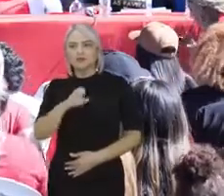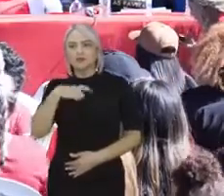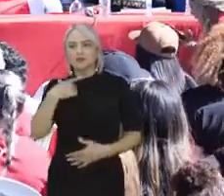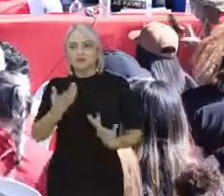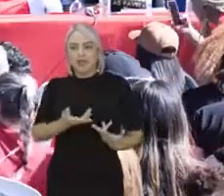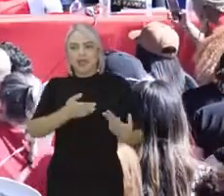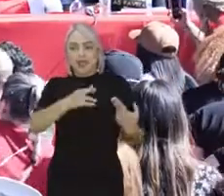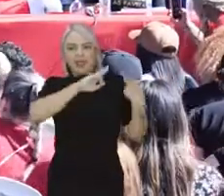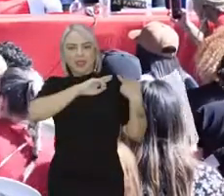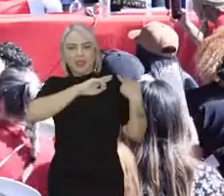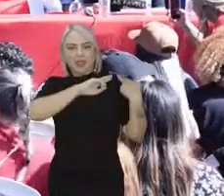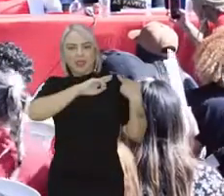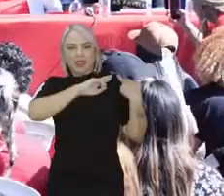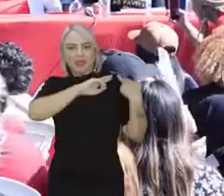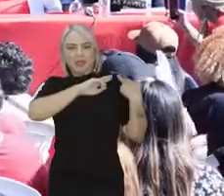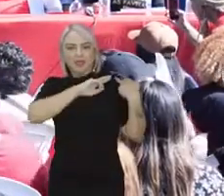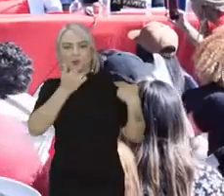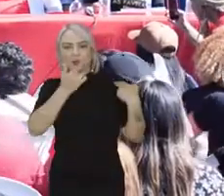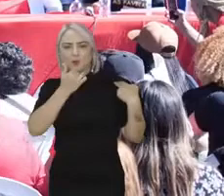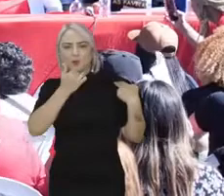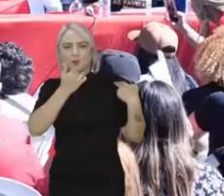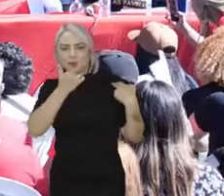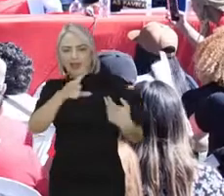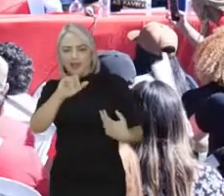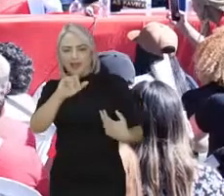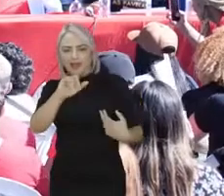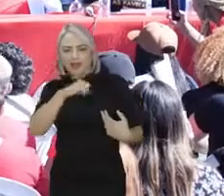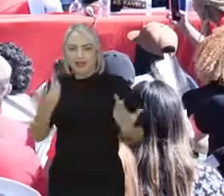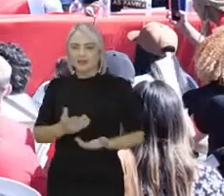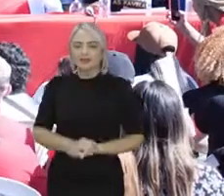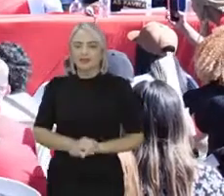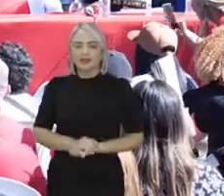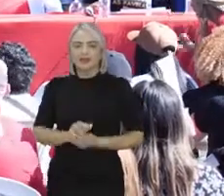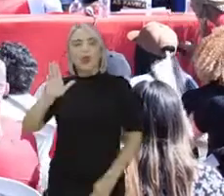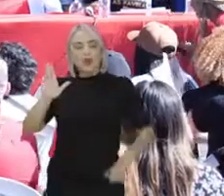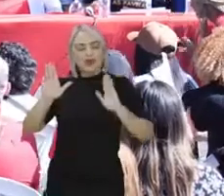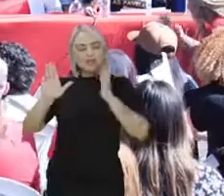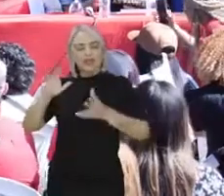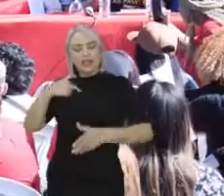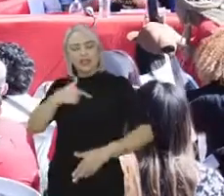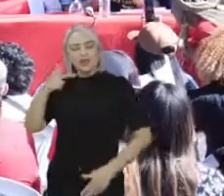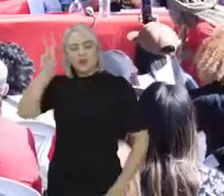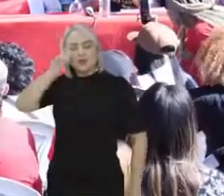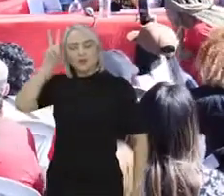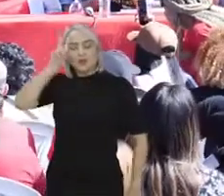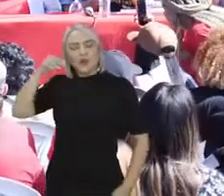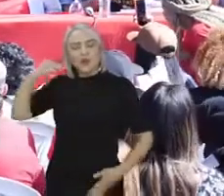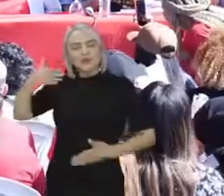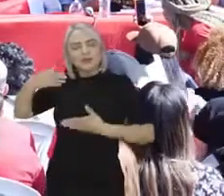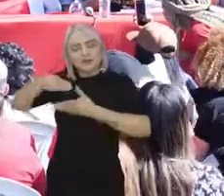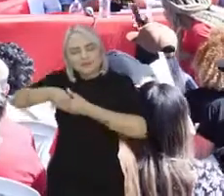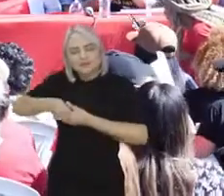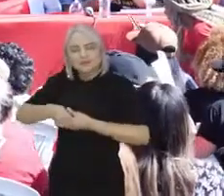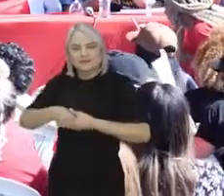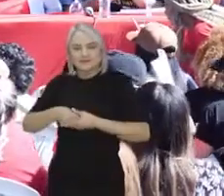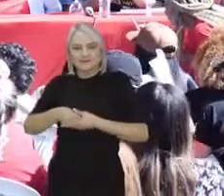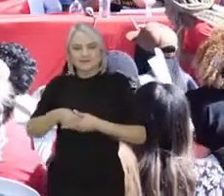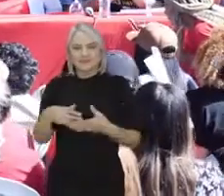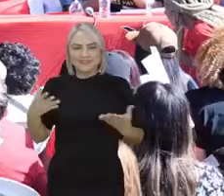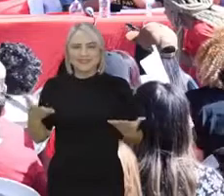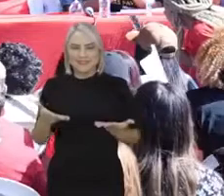Lula, você já faz parte da nossa história. Então, tem que ficar